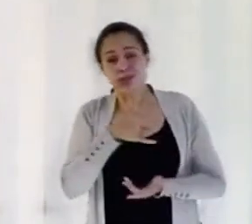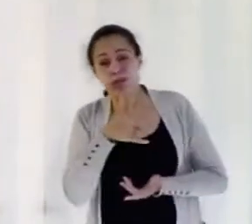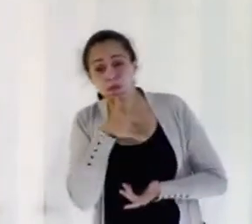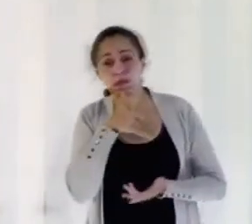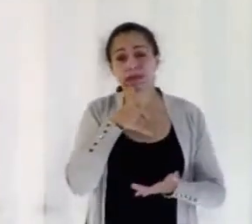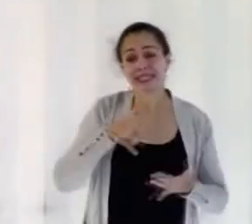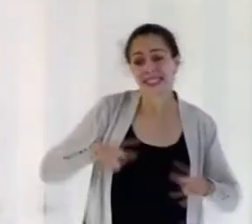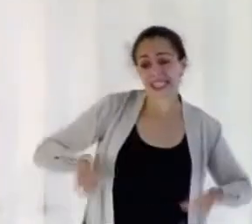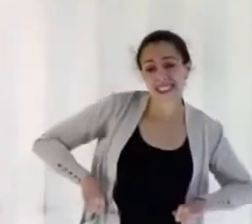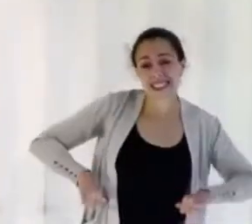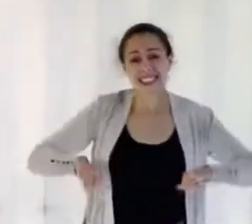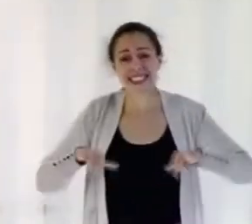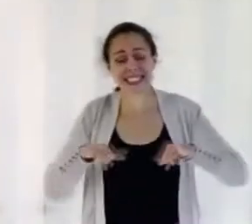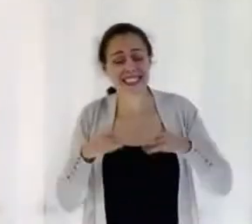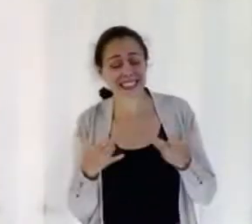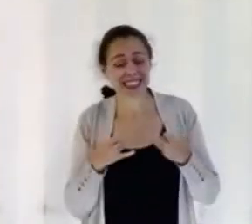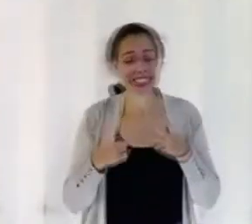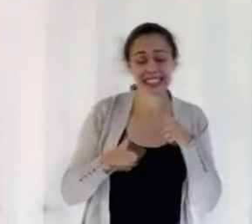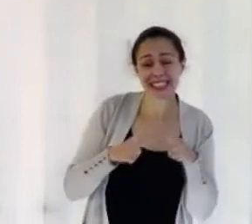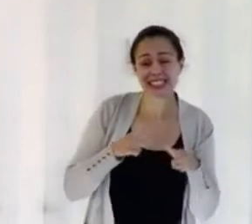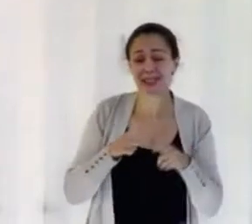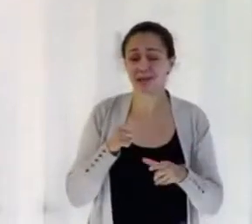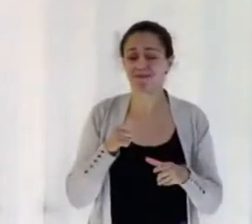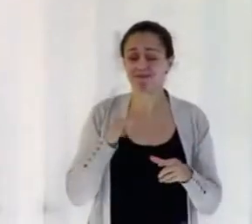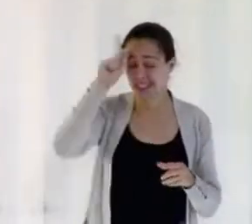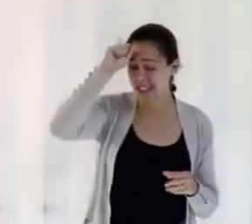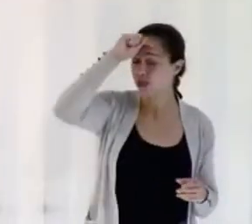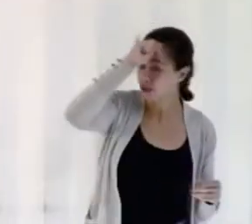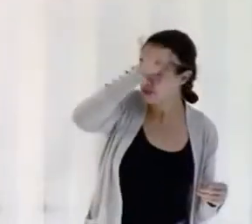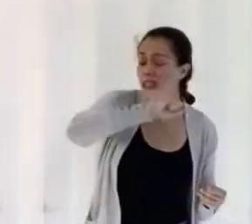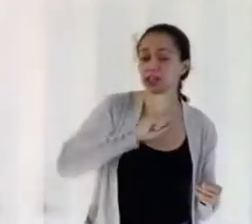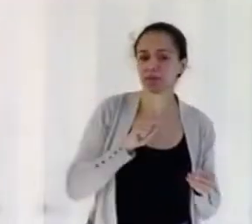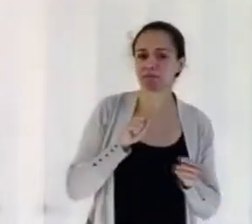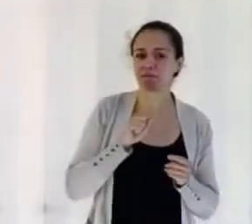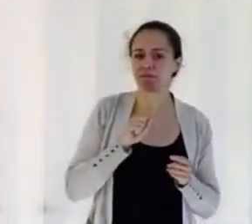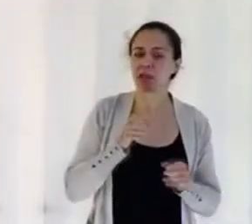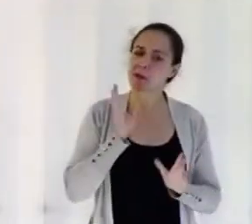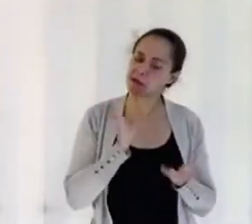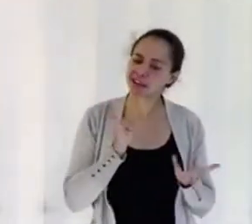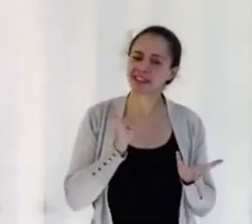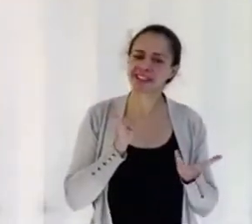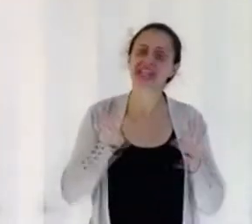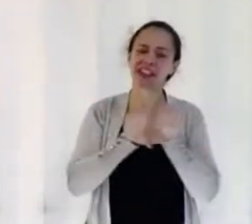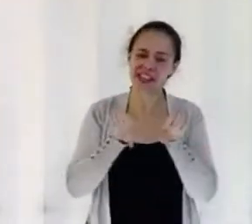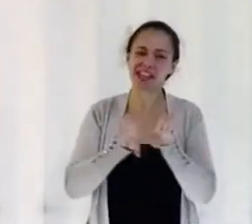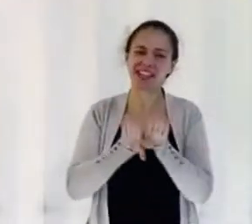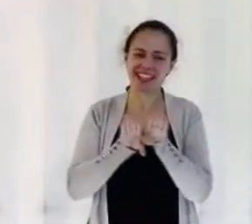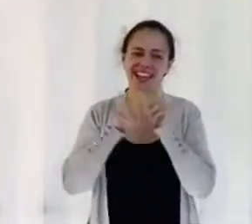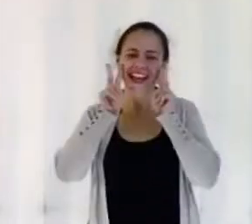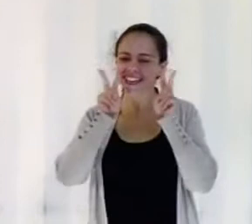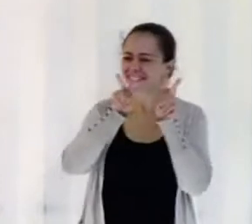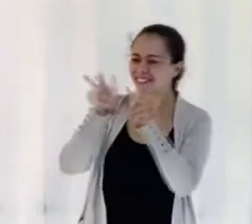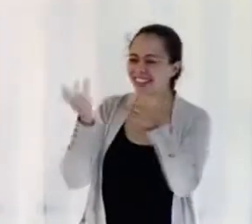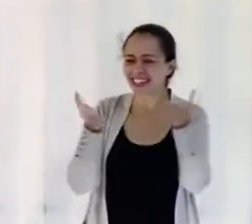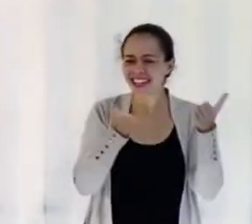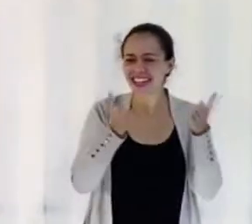porque é sempre glorioso ver os filhos de Deus caminhando